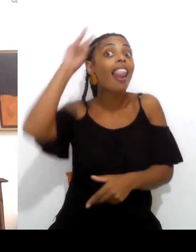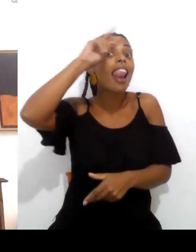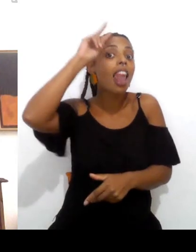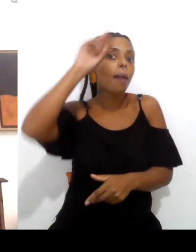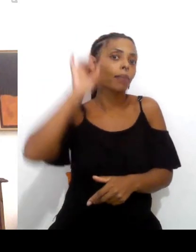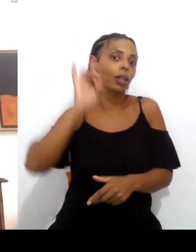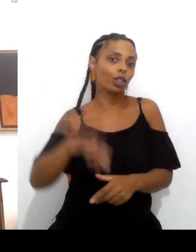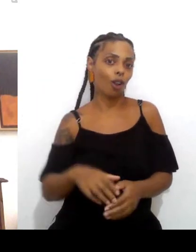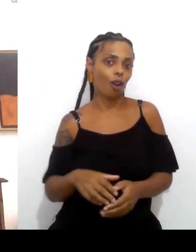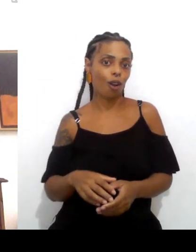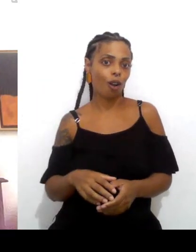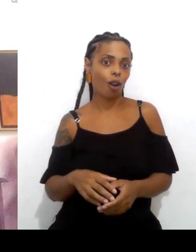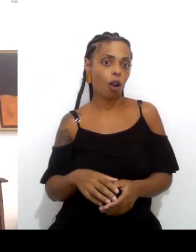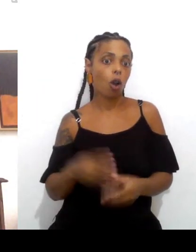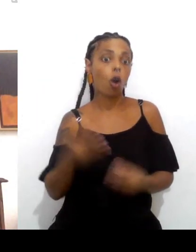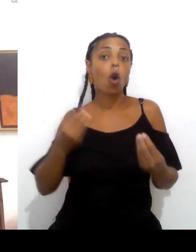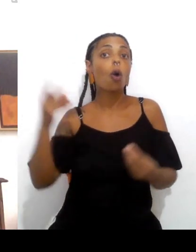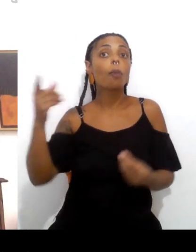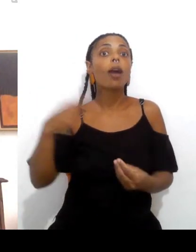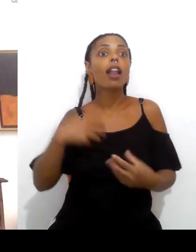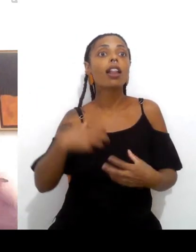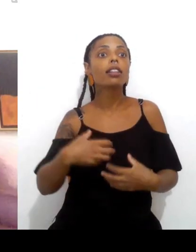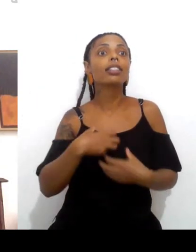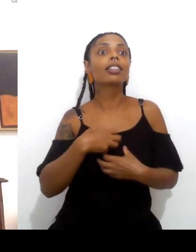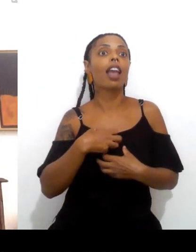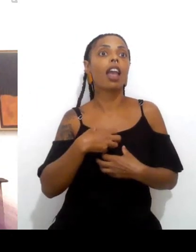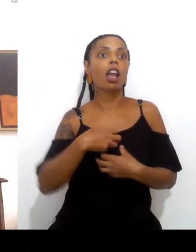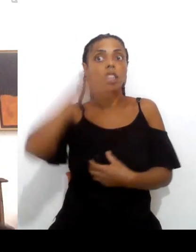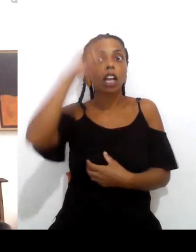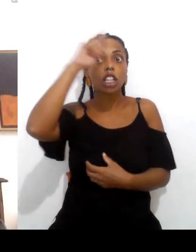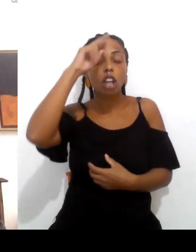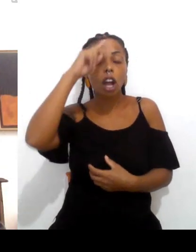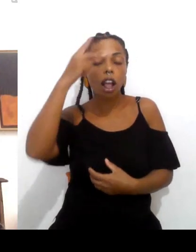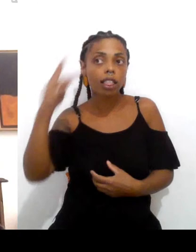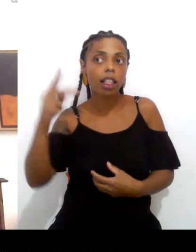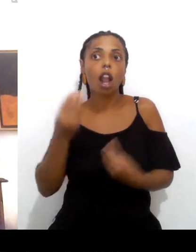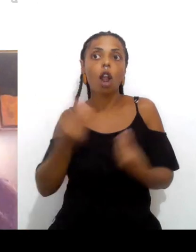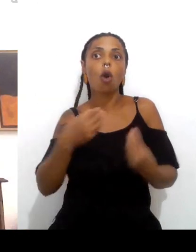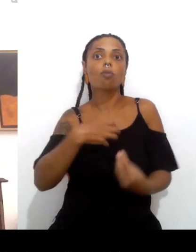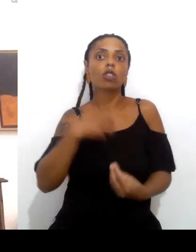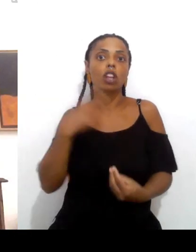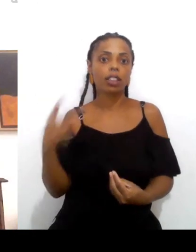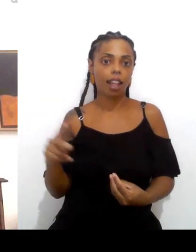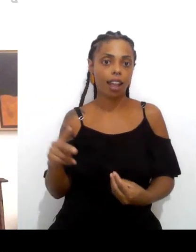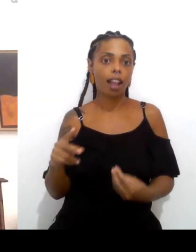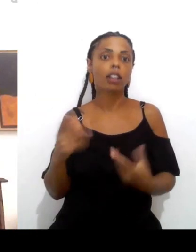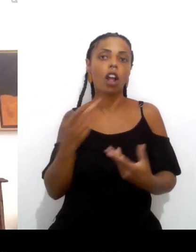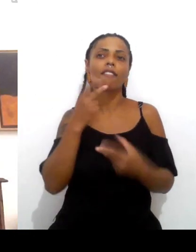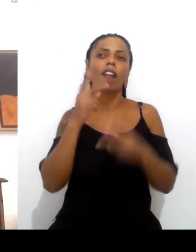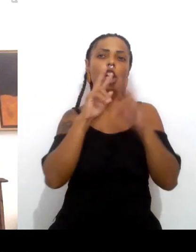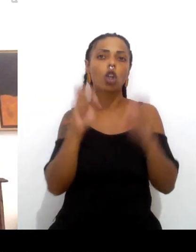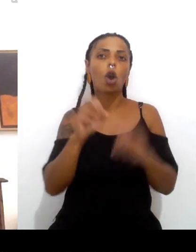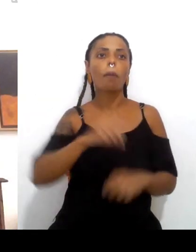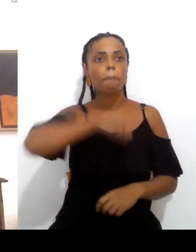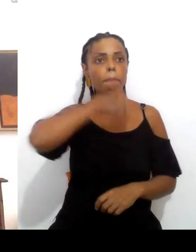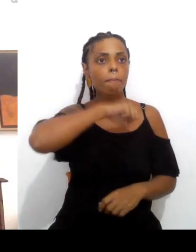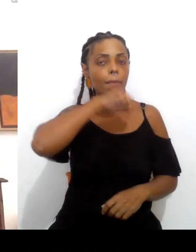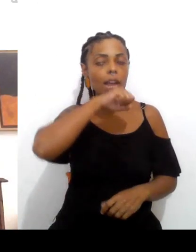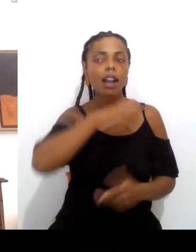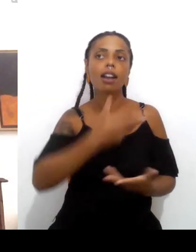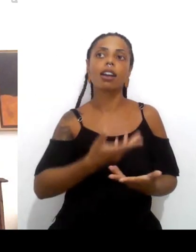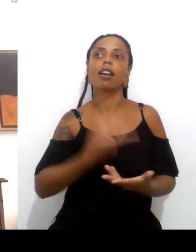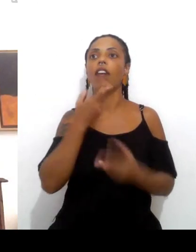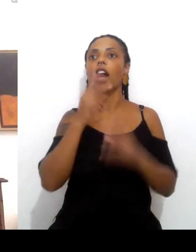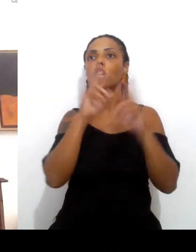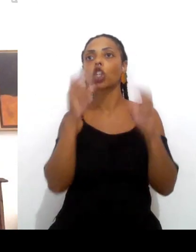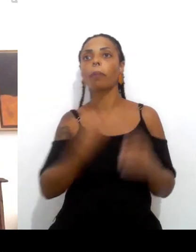uma parte da sua própria interpretação da sua história e de ser então ele falava sobre os pais ele falava sobre a vida